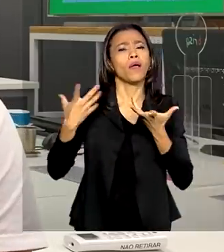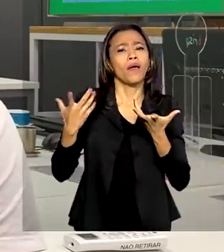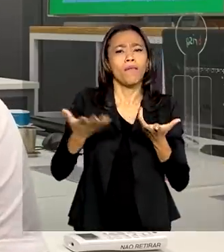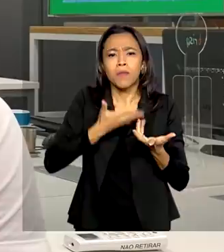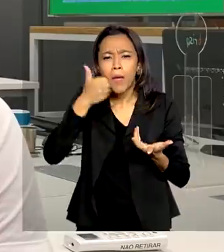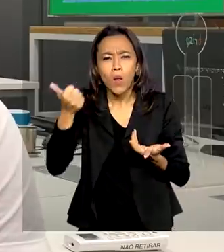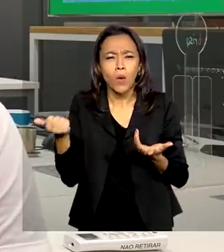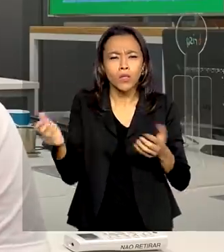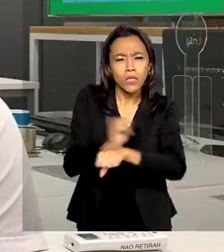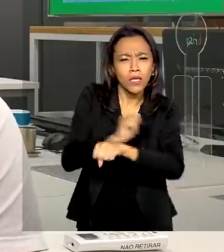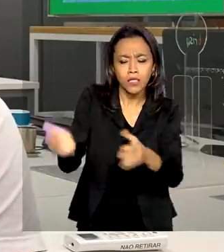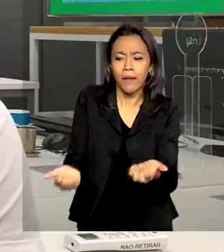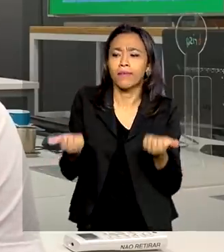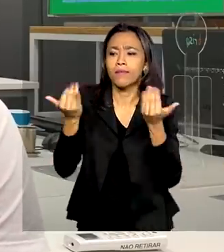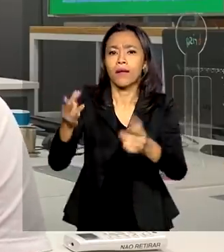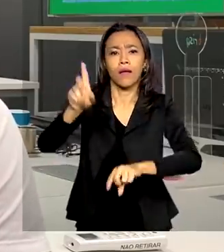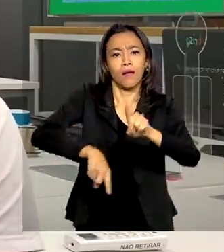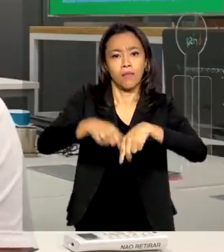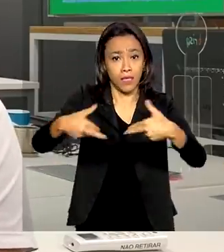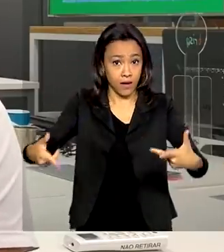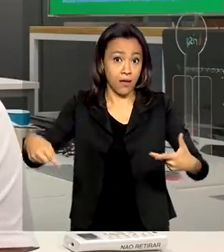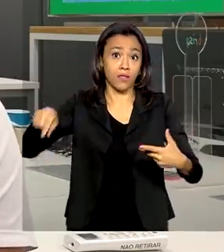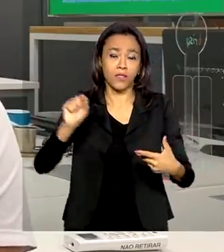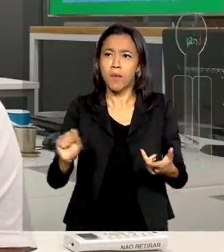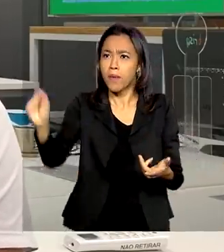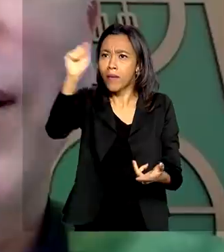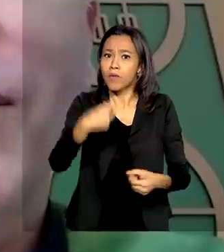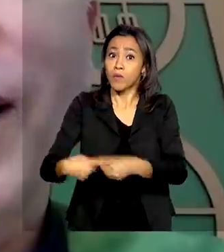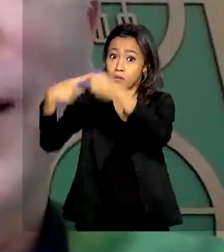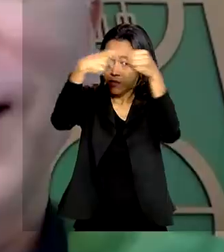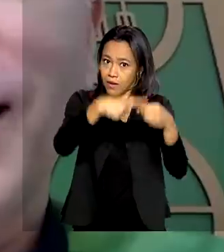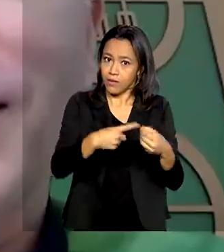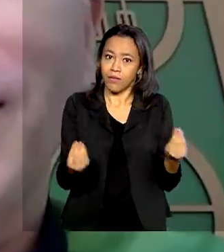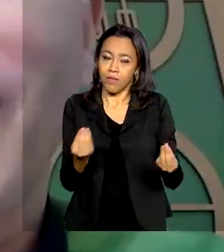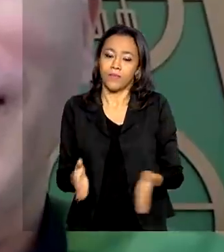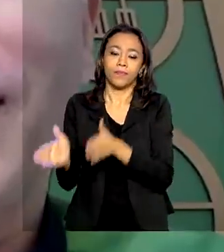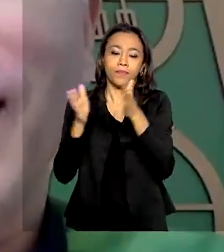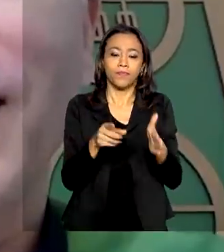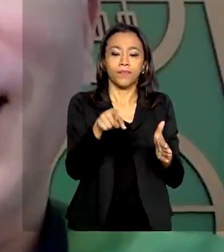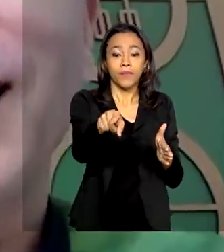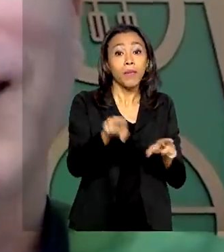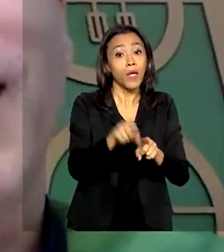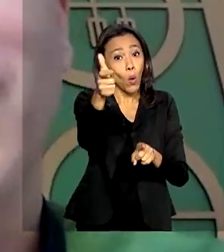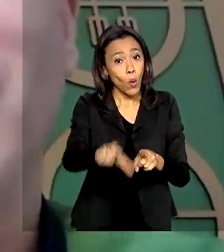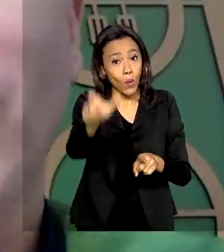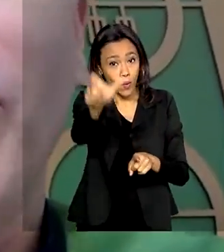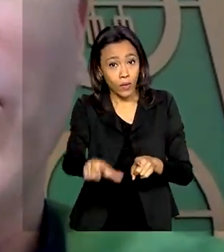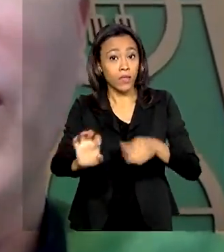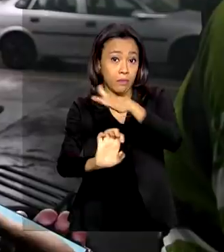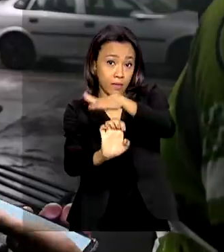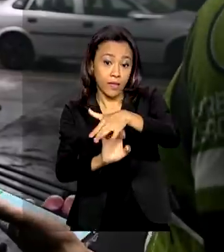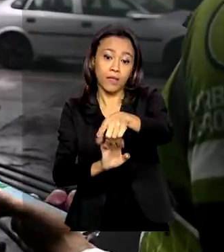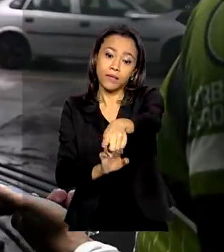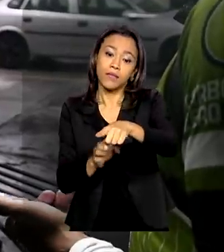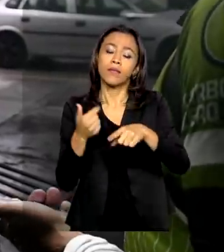mais capilaridade, ou seja, mais presença nos grandes centros das cidades. Solução para a empresa de Leonardo Lorentes,